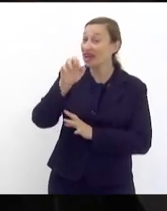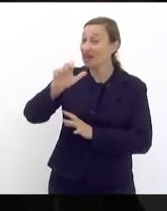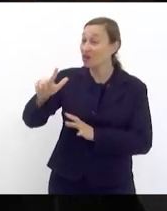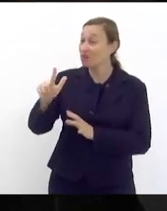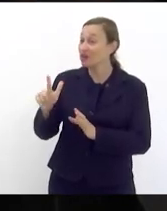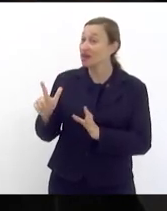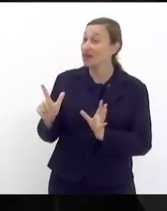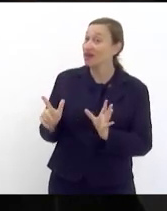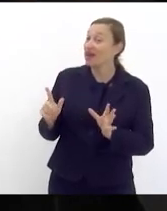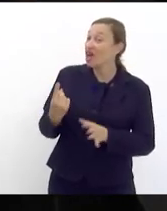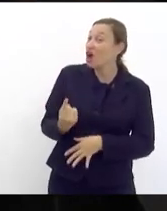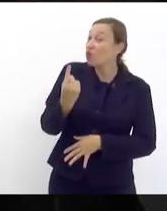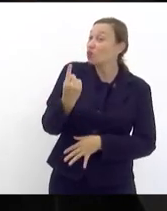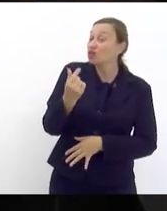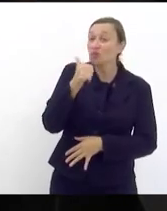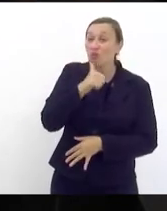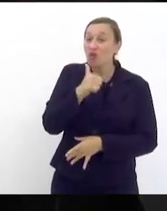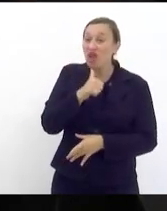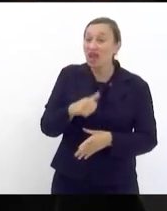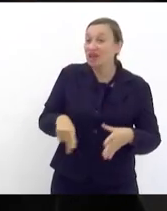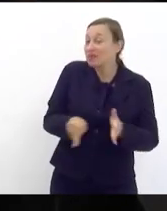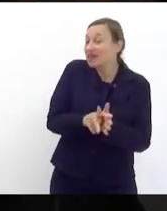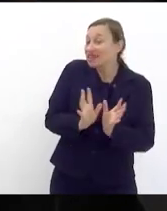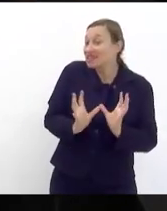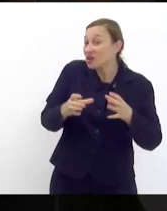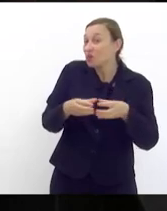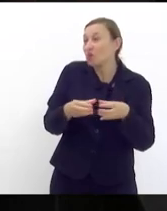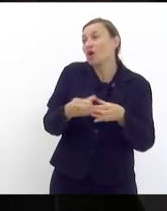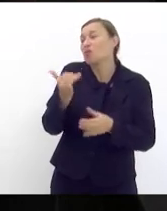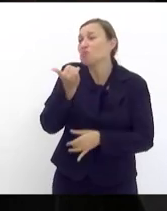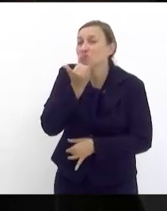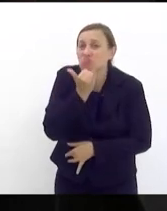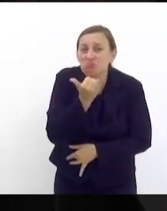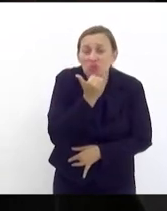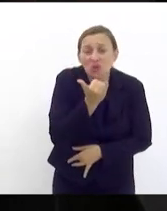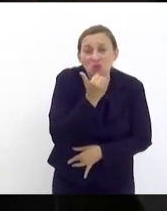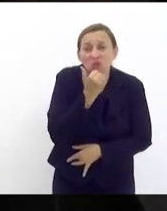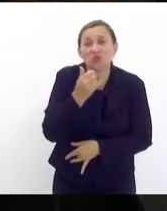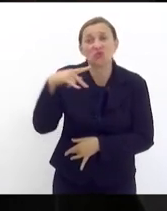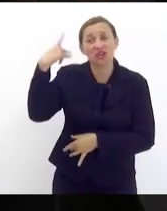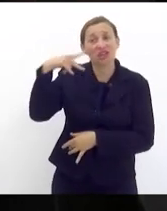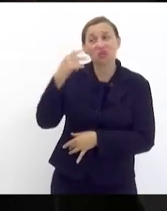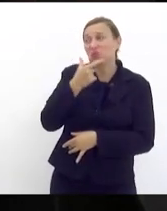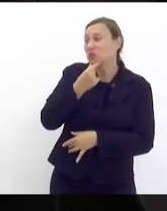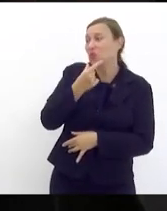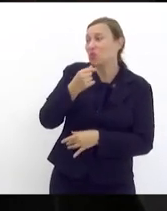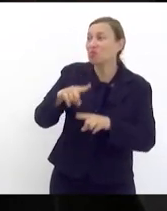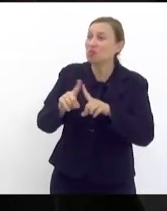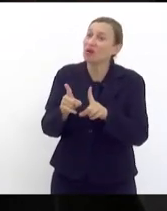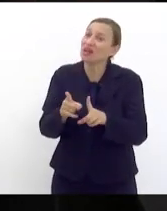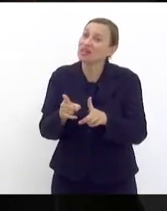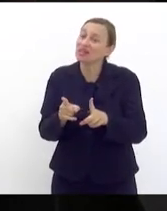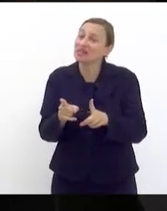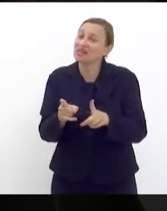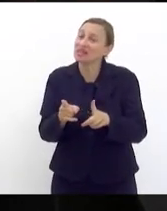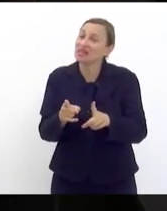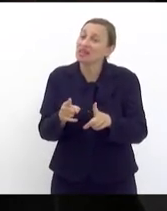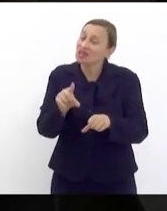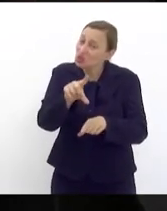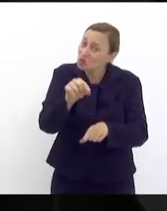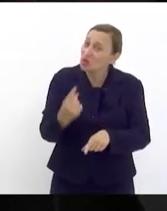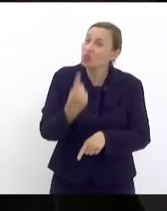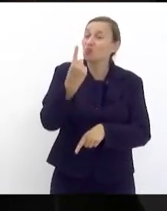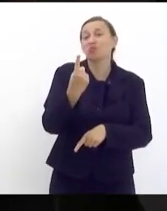grupo. Então me perdoe, por favor, meus vereadores, a nossa base aliada, nossos amigos de coração.